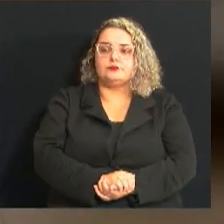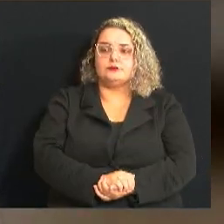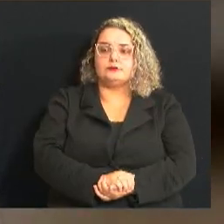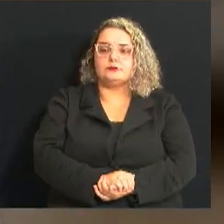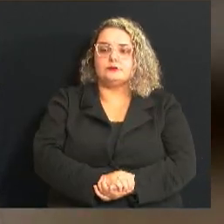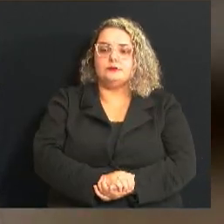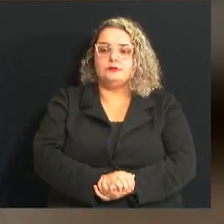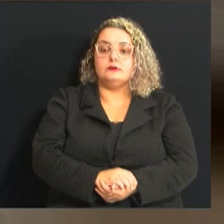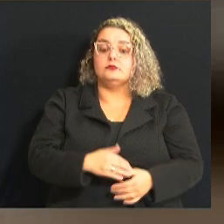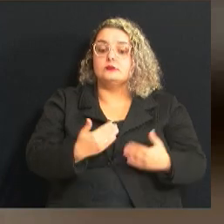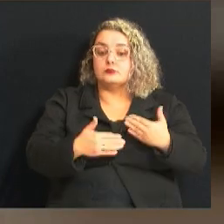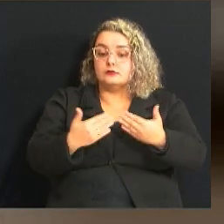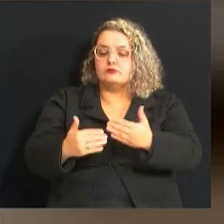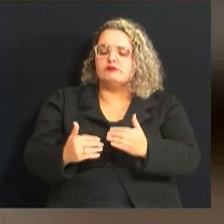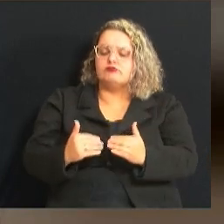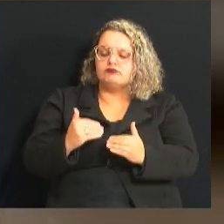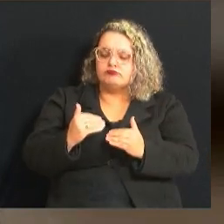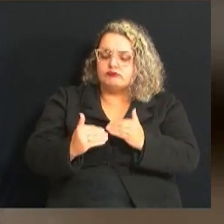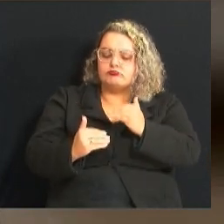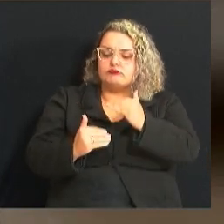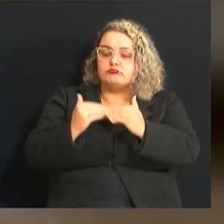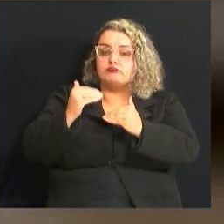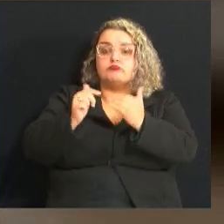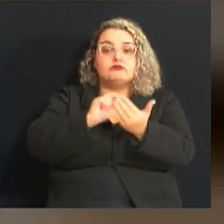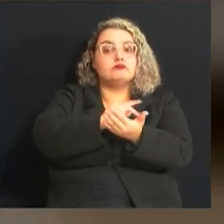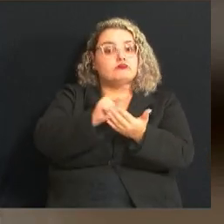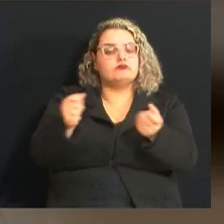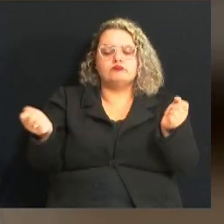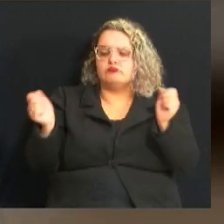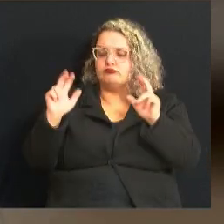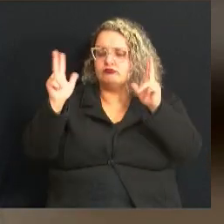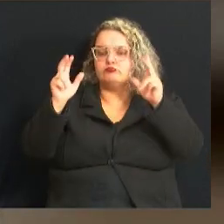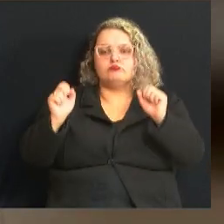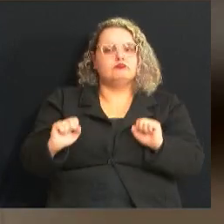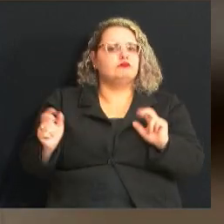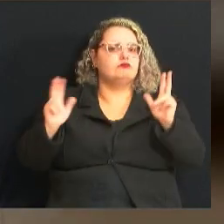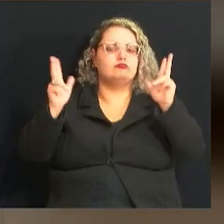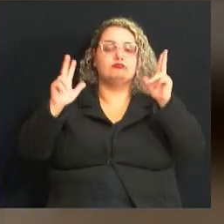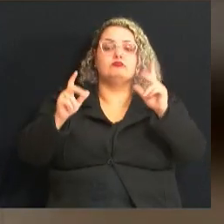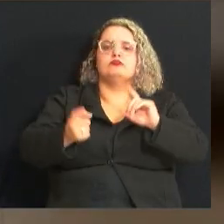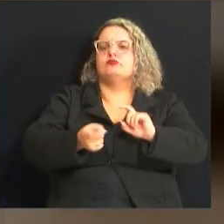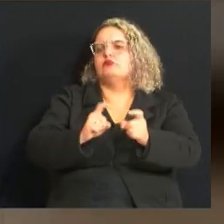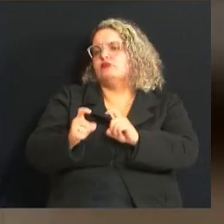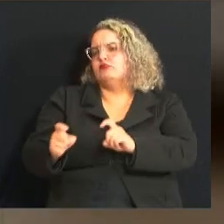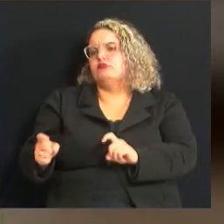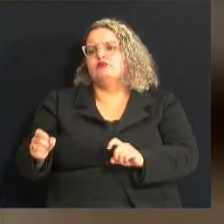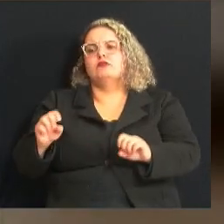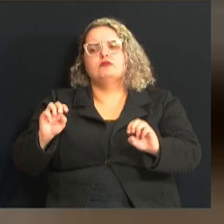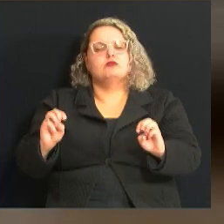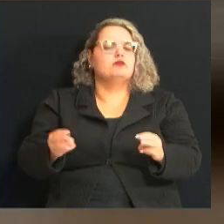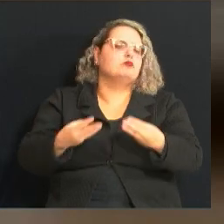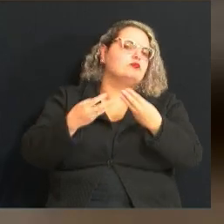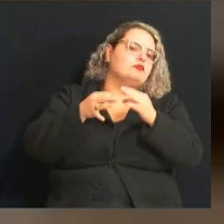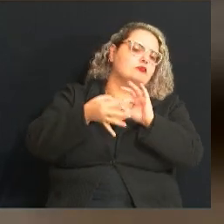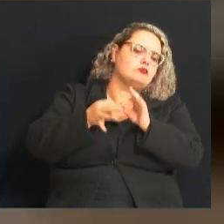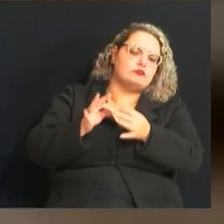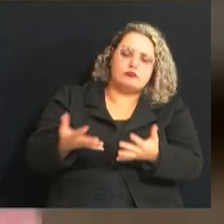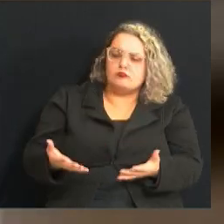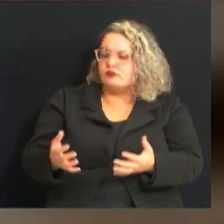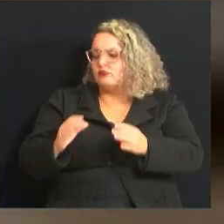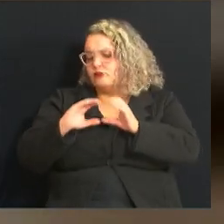veio evoluindo, foram diversos alertas, diversas reuniões, workshops, congressos, estudos,